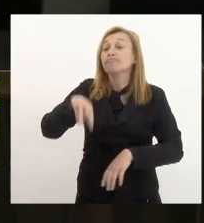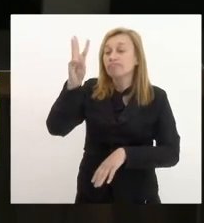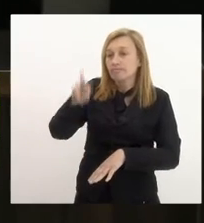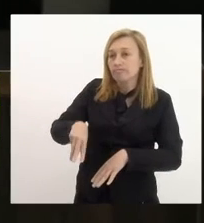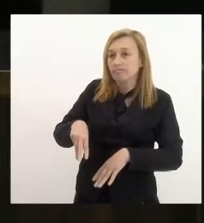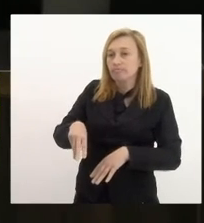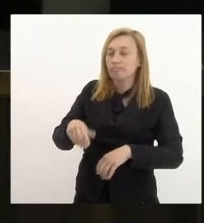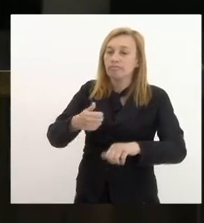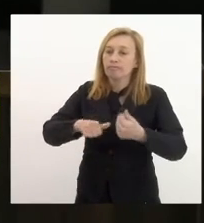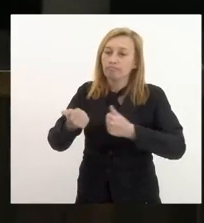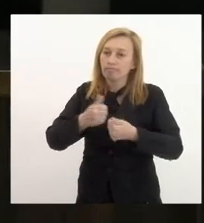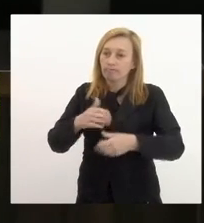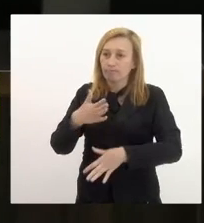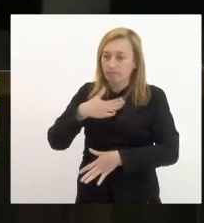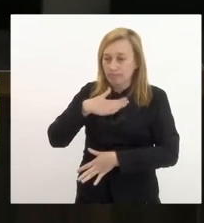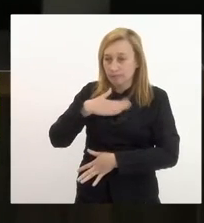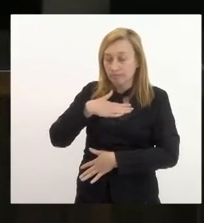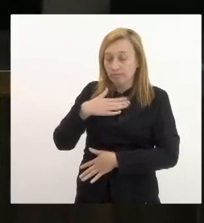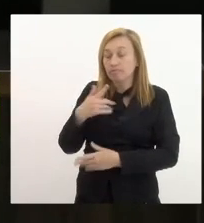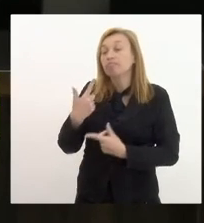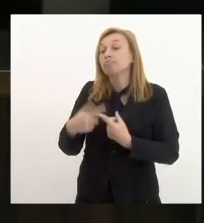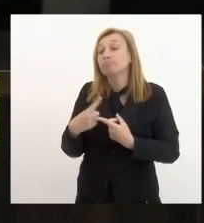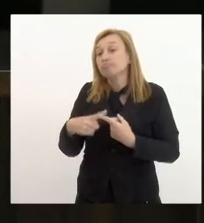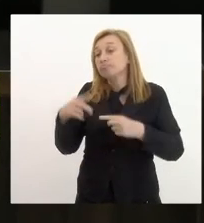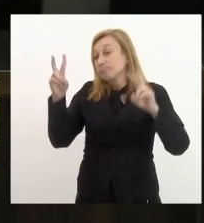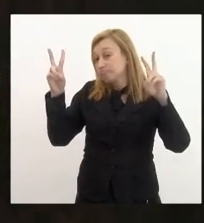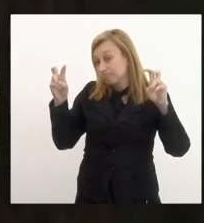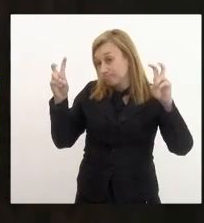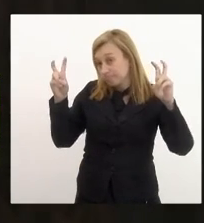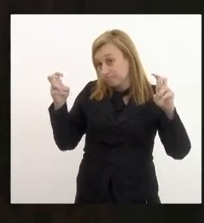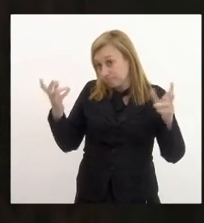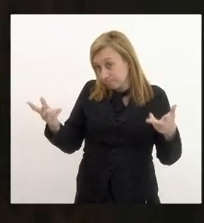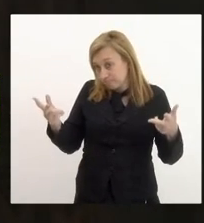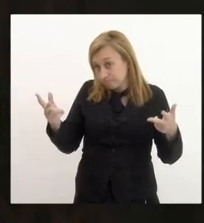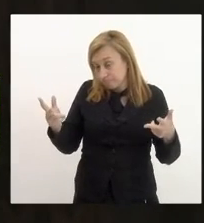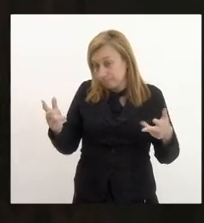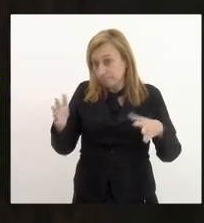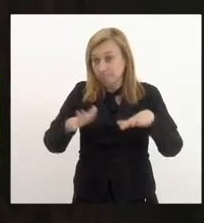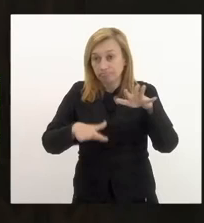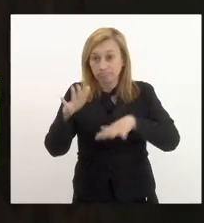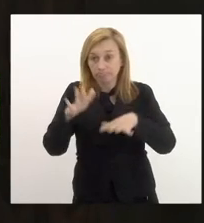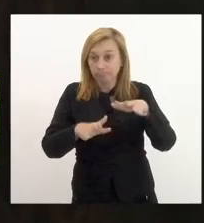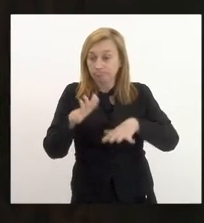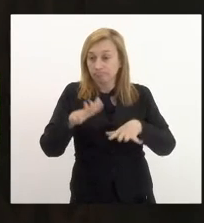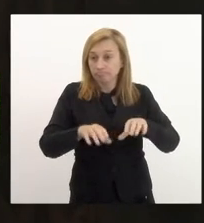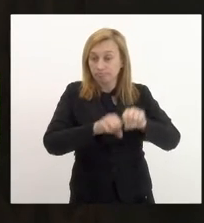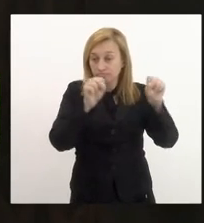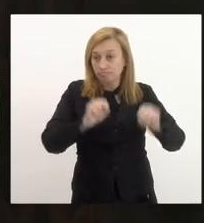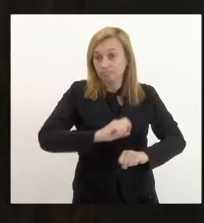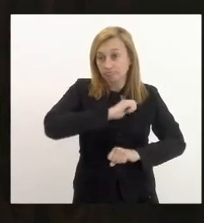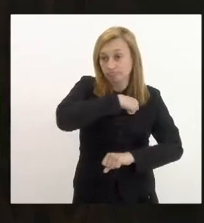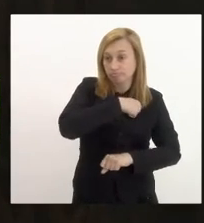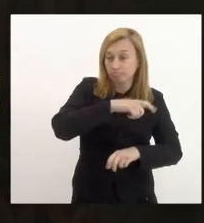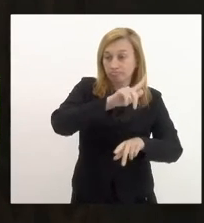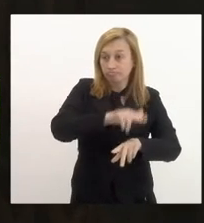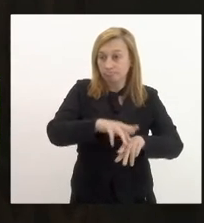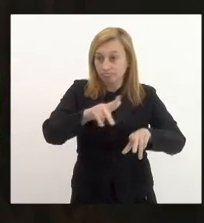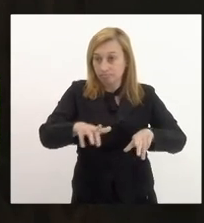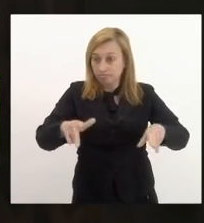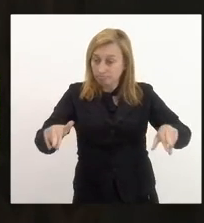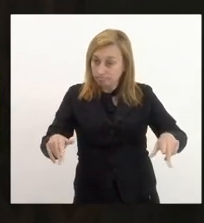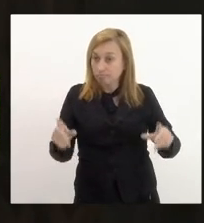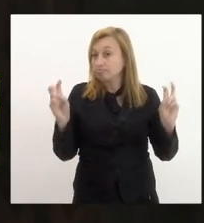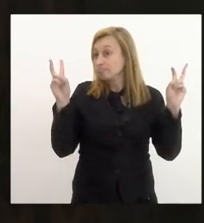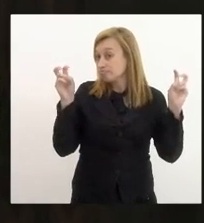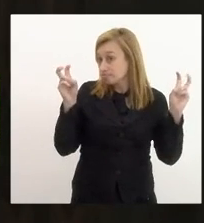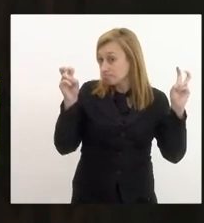tá me avaliando É porque tem essa questão posta independente do regime em diversas questões